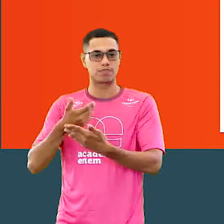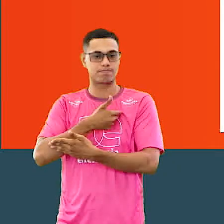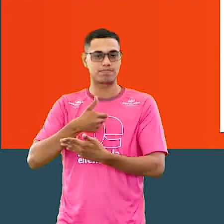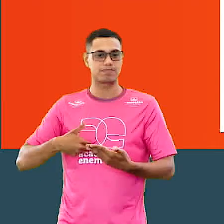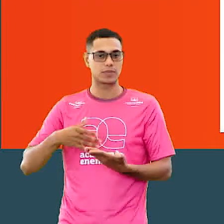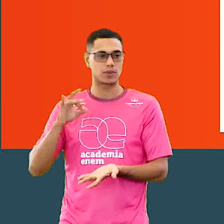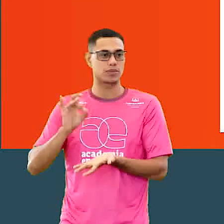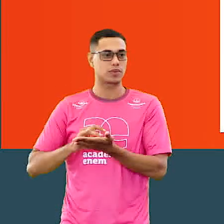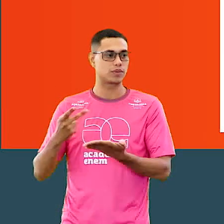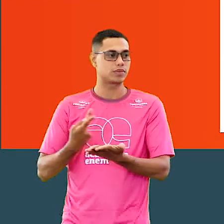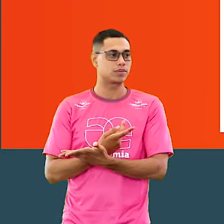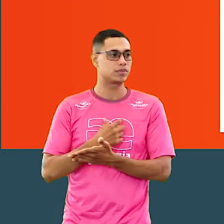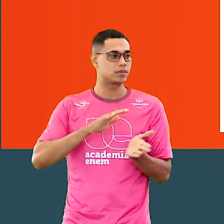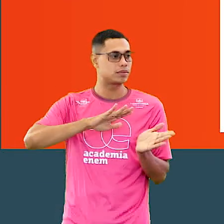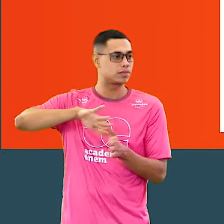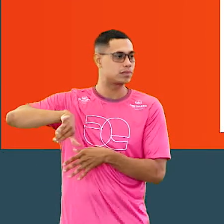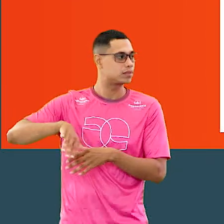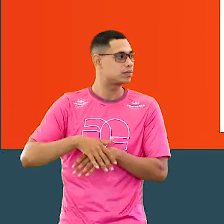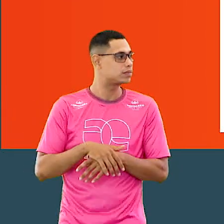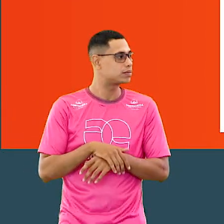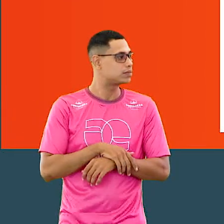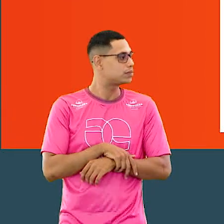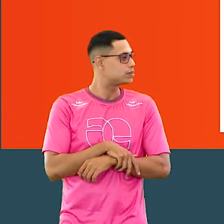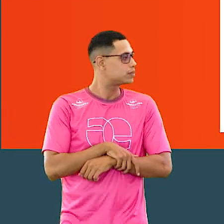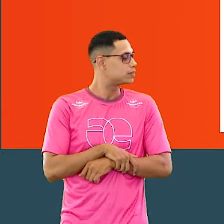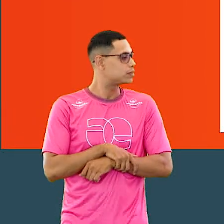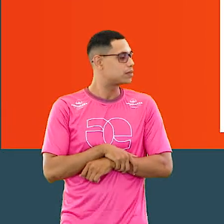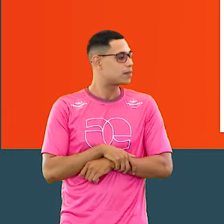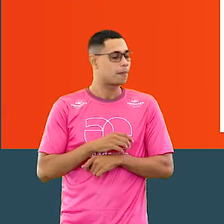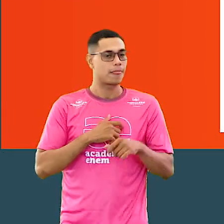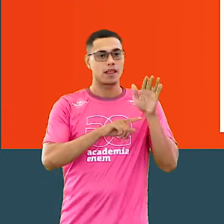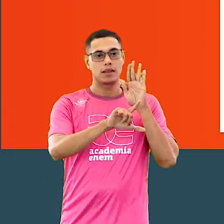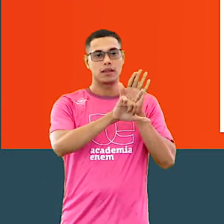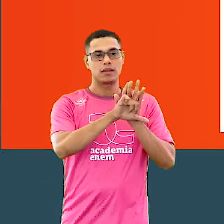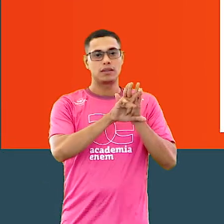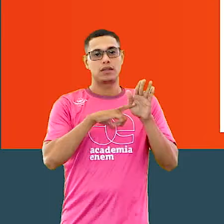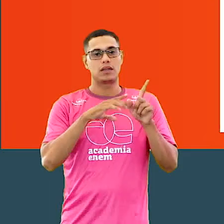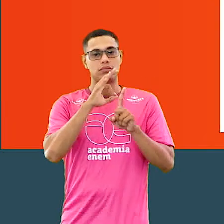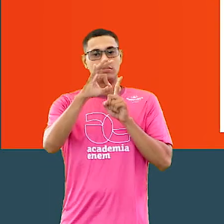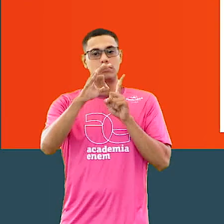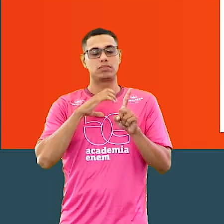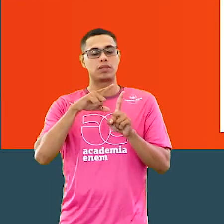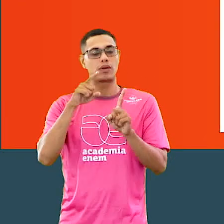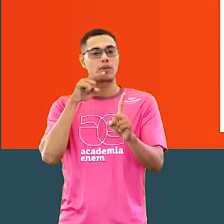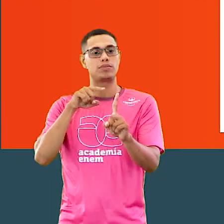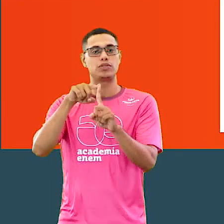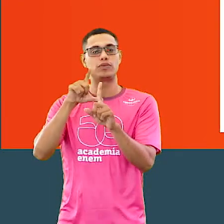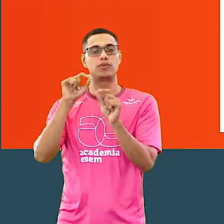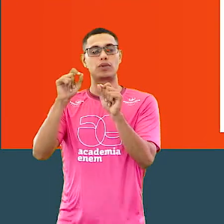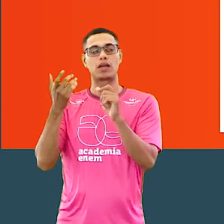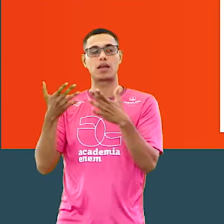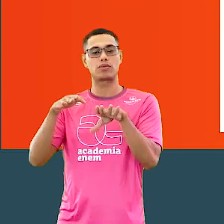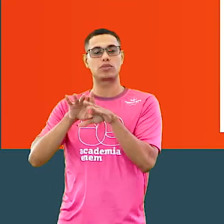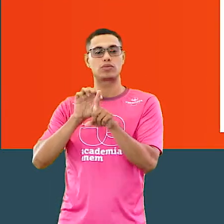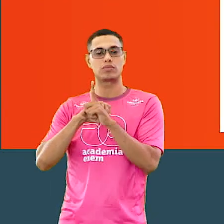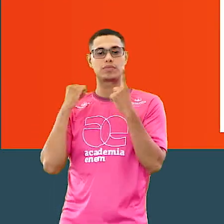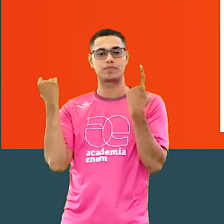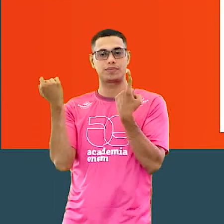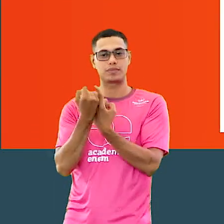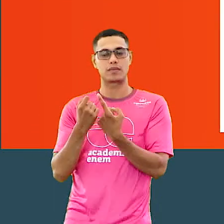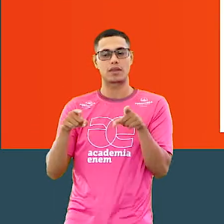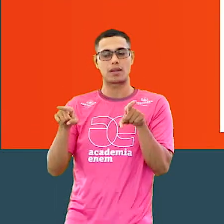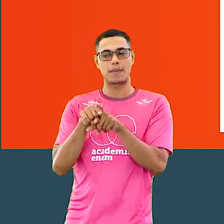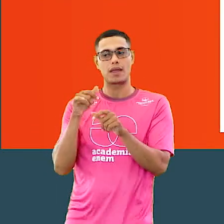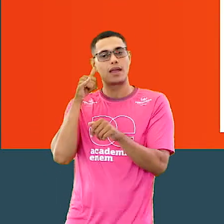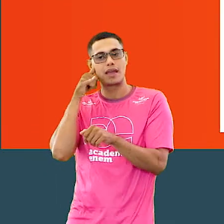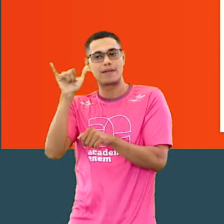tá? Vamos para frente. A lei das cotas tem como objetivo promover a inclusão social e